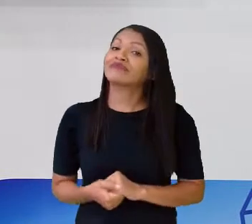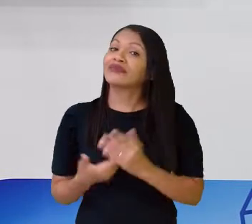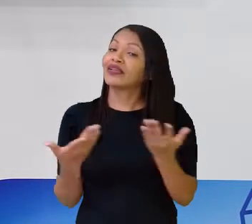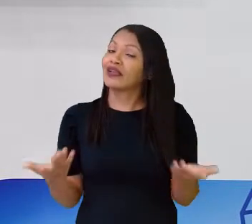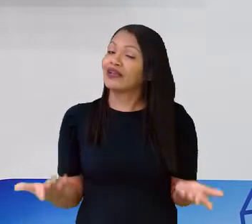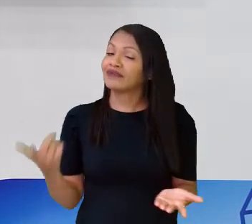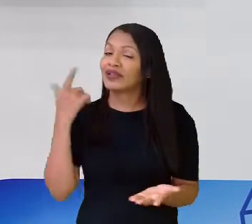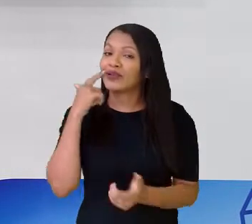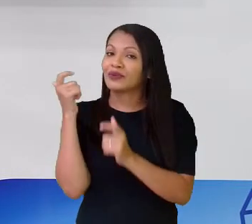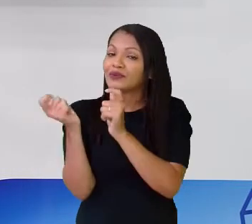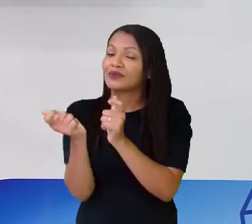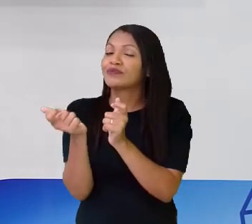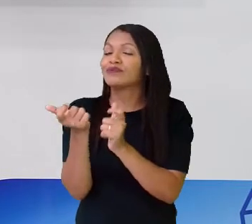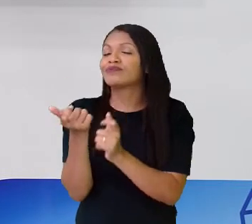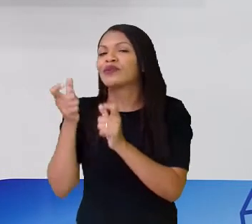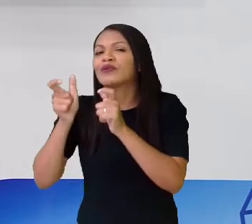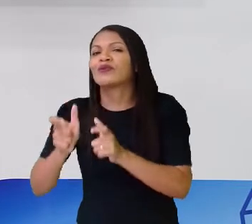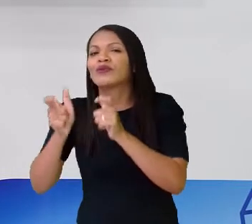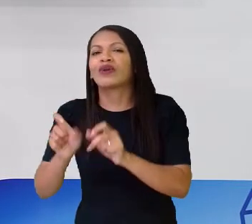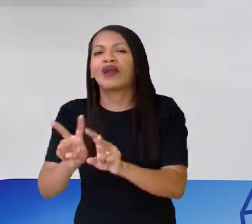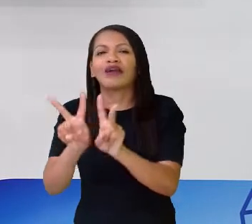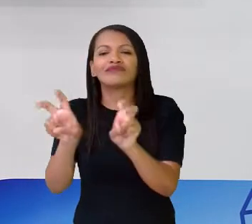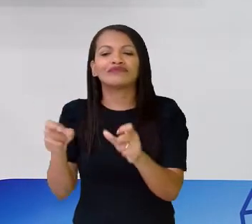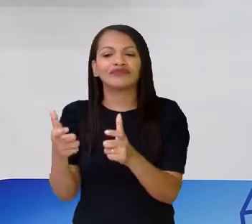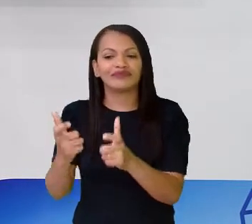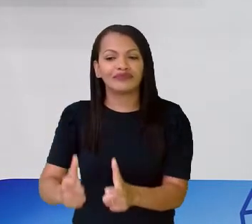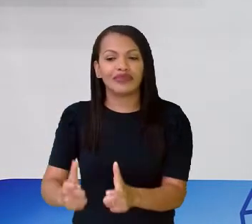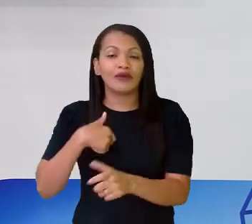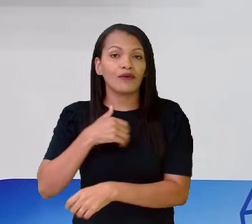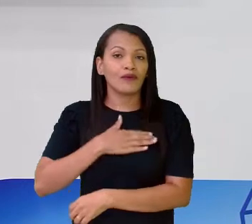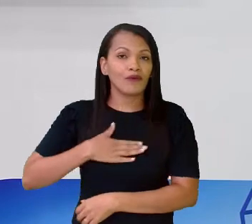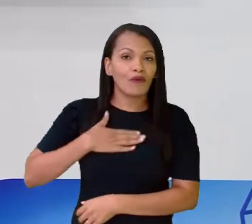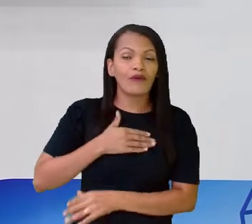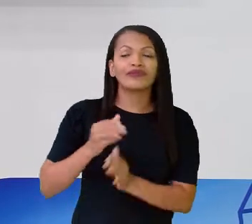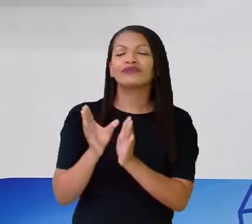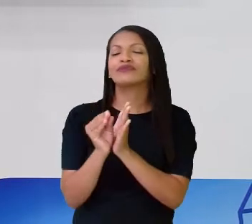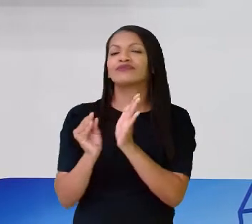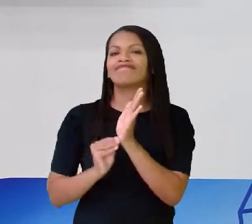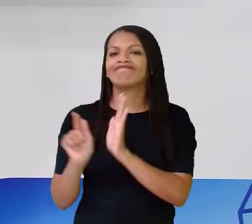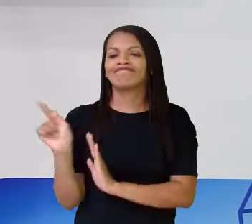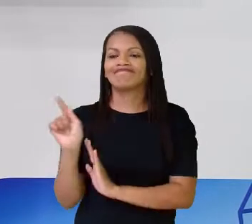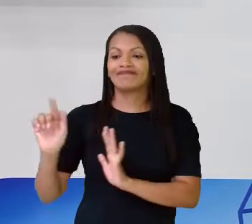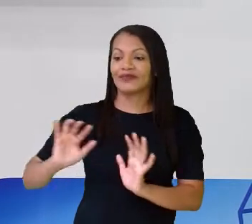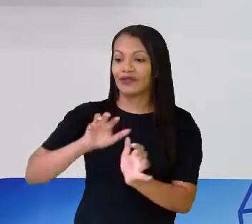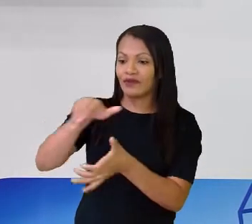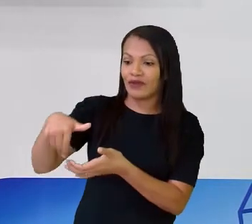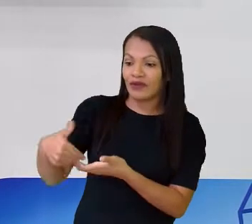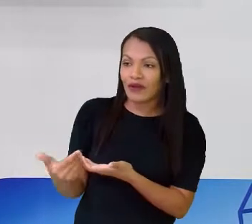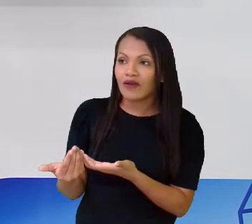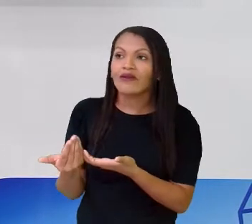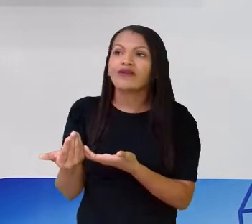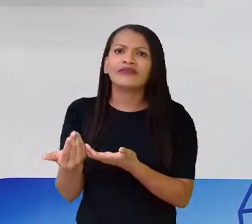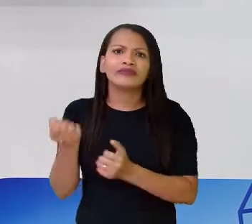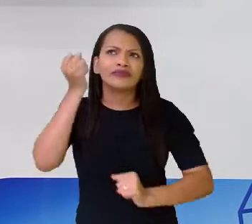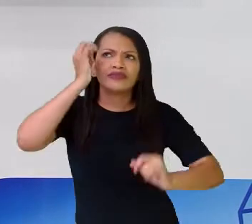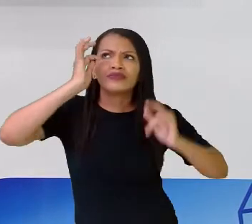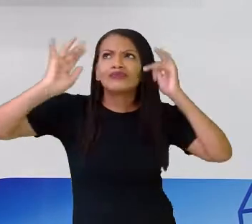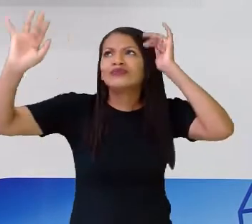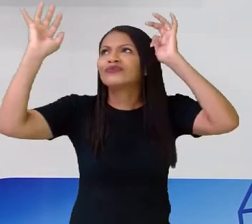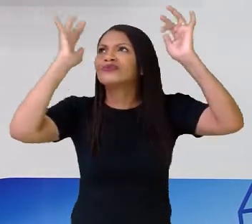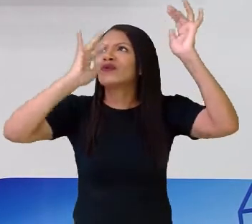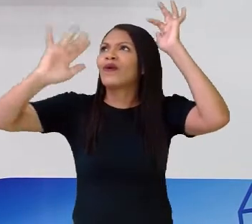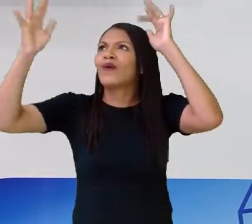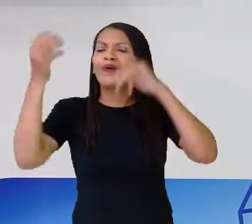falando de locais, eu gosto de trabalhar sempre nos conteúdos de geografia, os nossos sonhos de